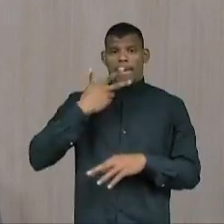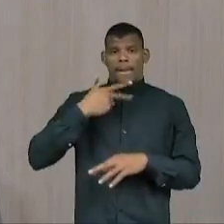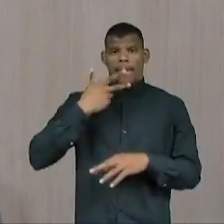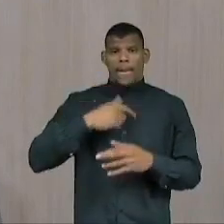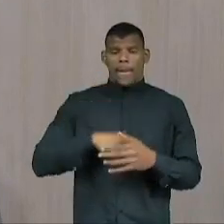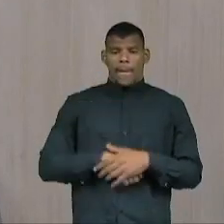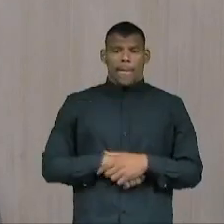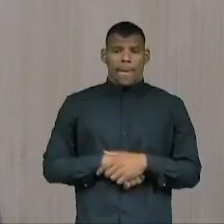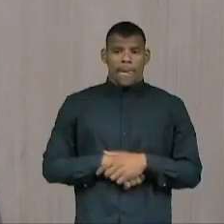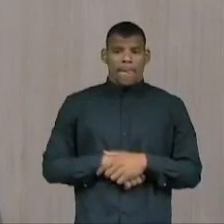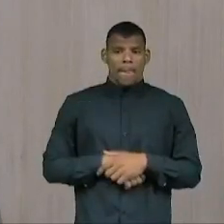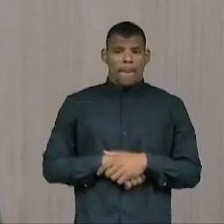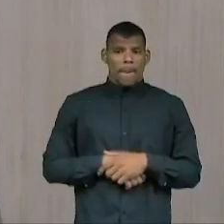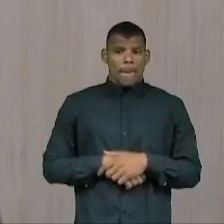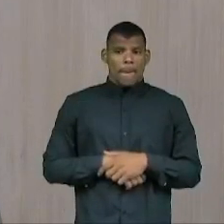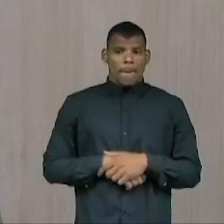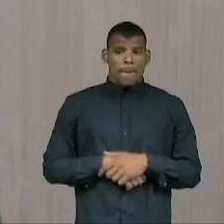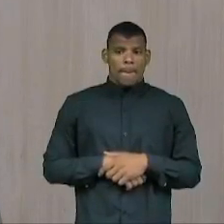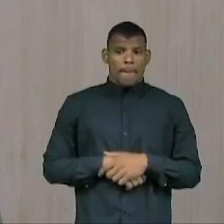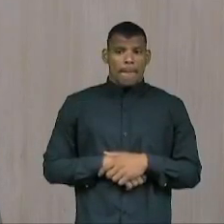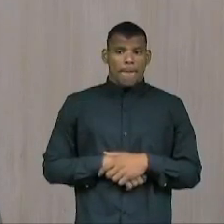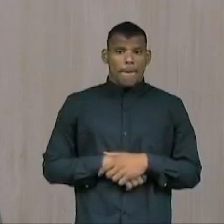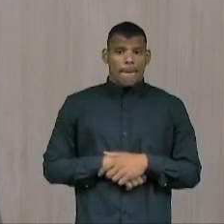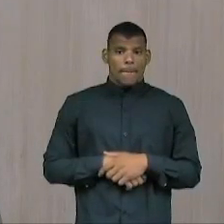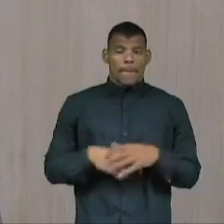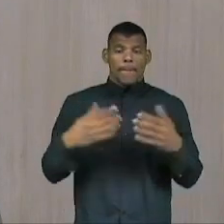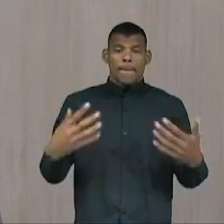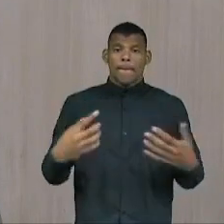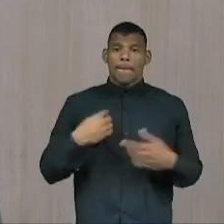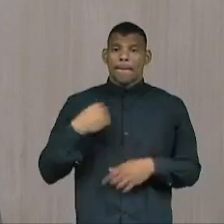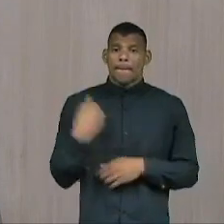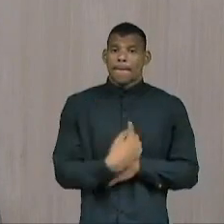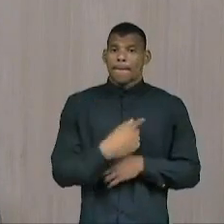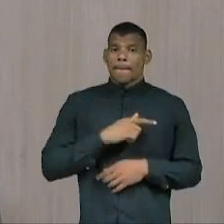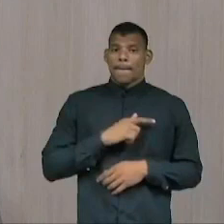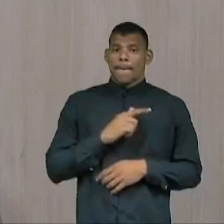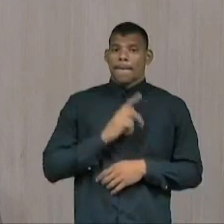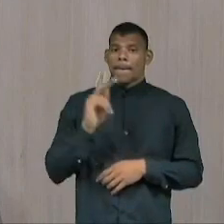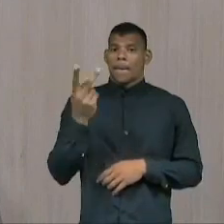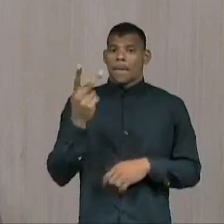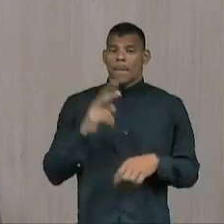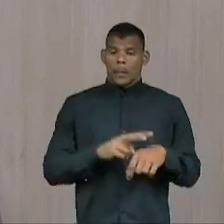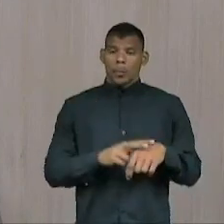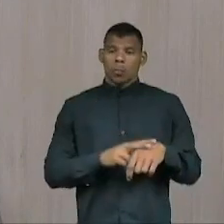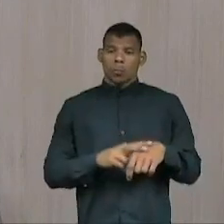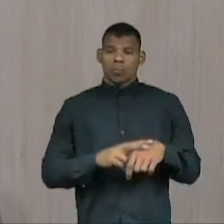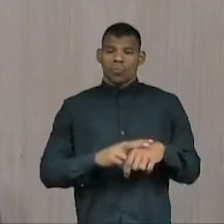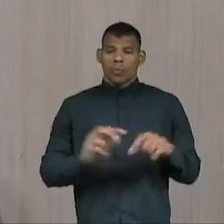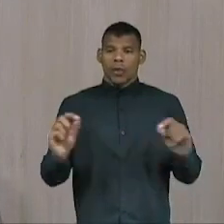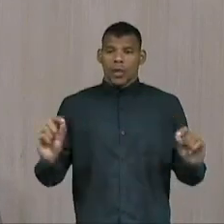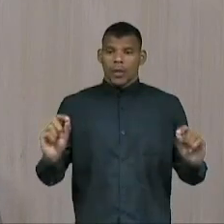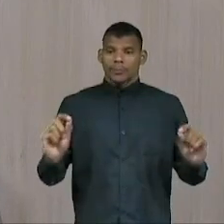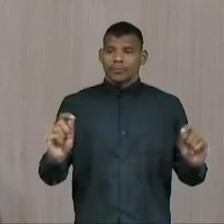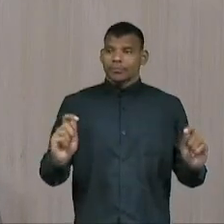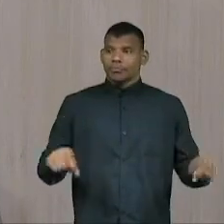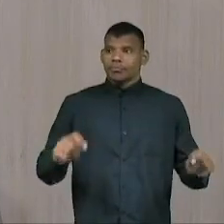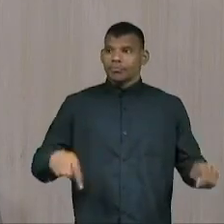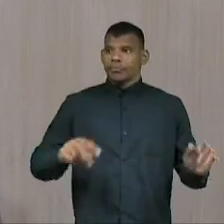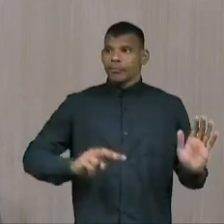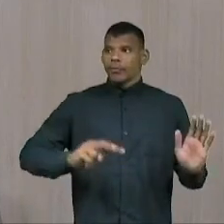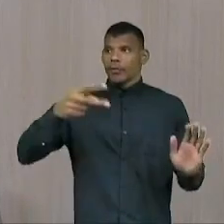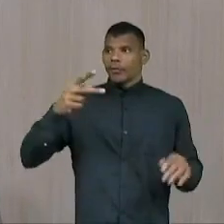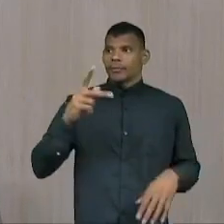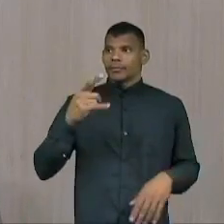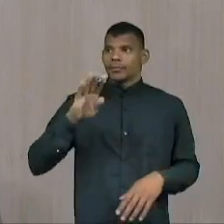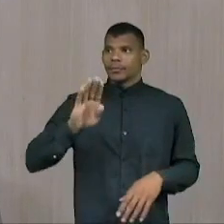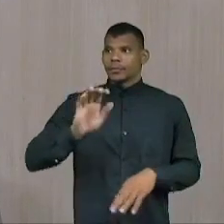nós temos através do hidrogênio Verde a possibilidade de duplicar o PIB